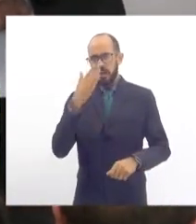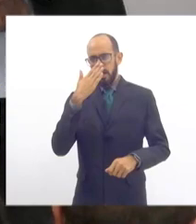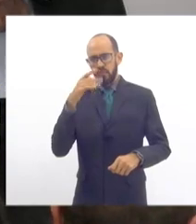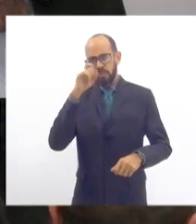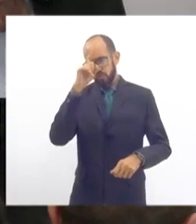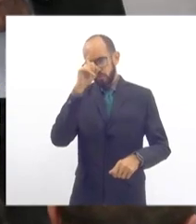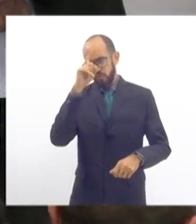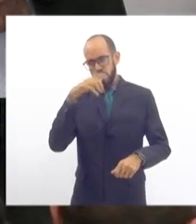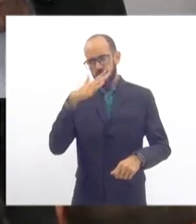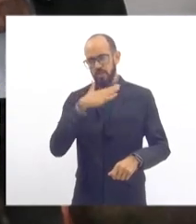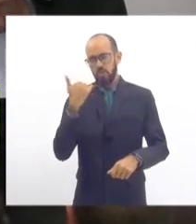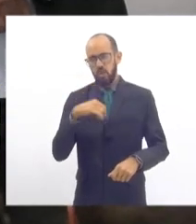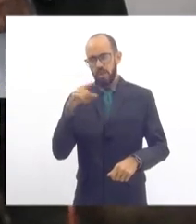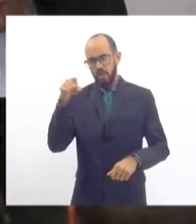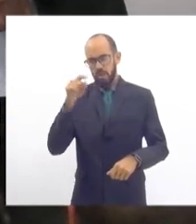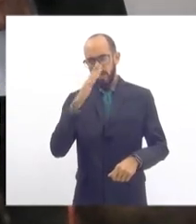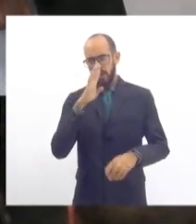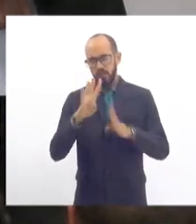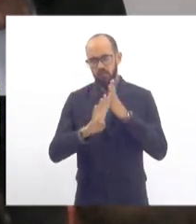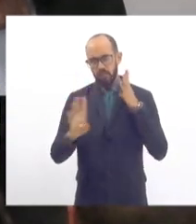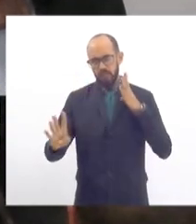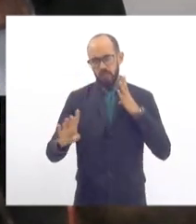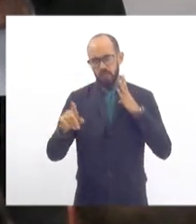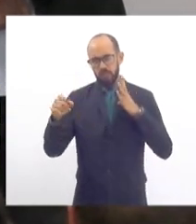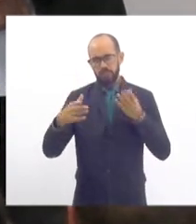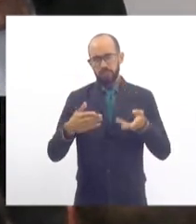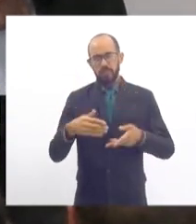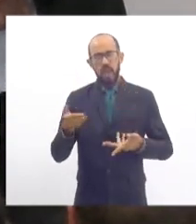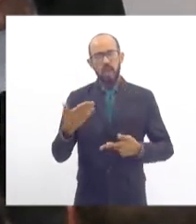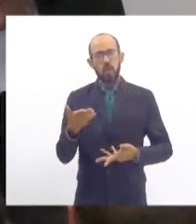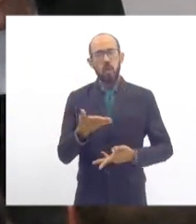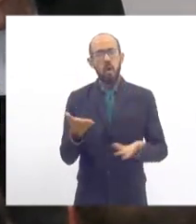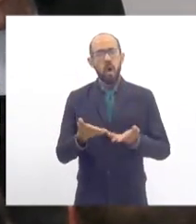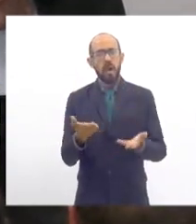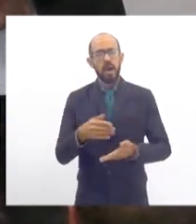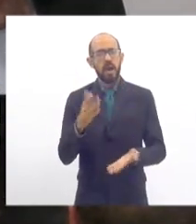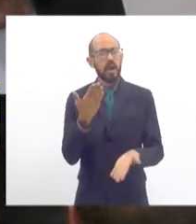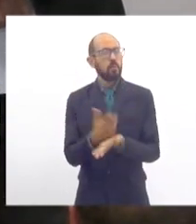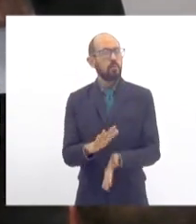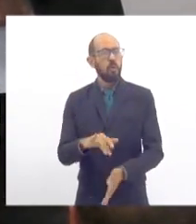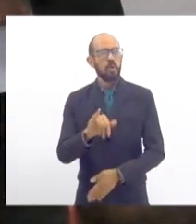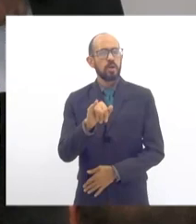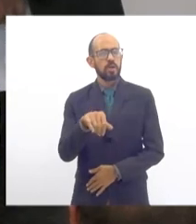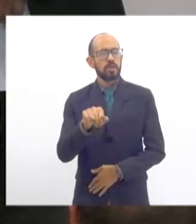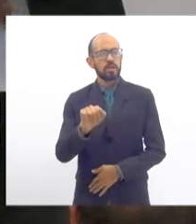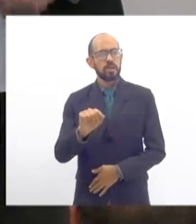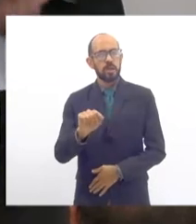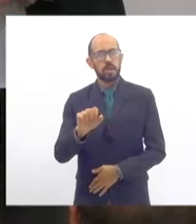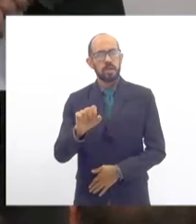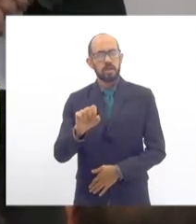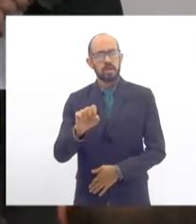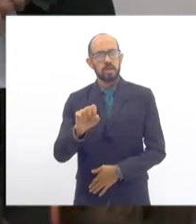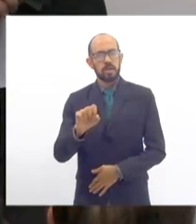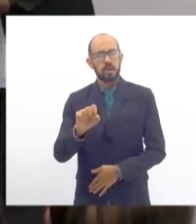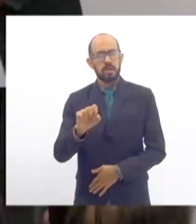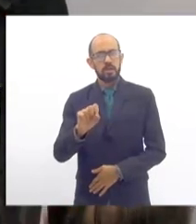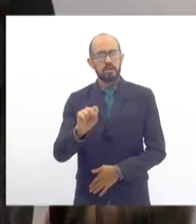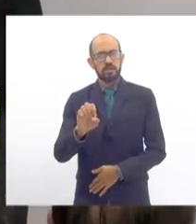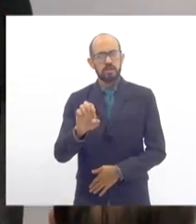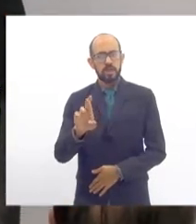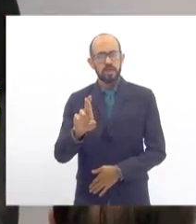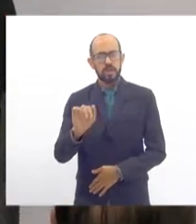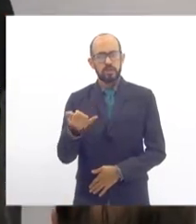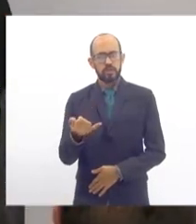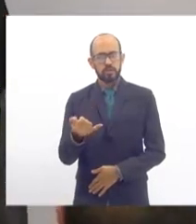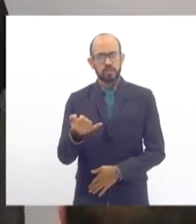morrendo. Antigamente a gente tinha o IASERJ, não temos mais o IASERJ. O que, que a gente vai? Vai para o SUS? Né? O que,